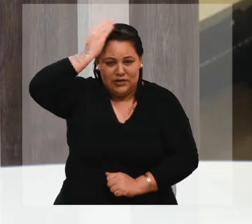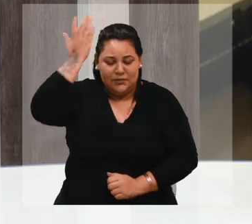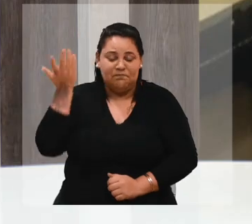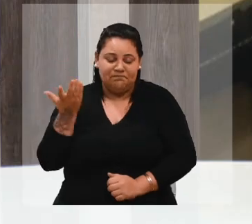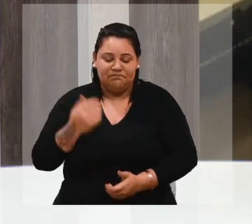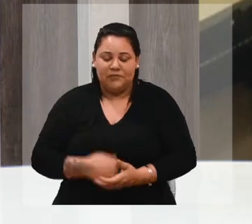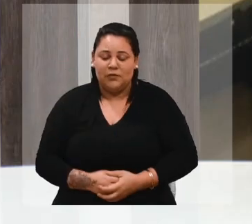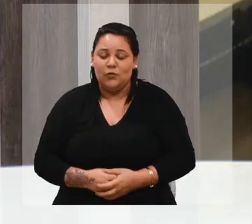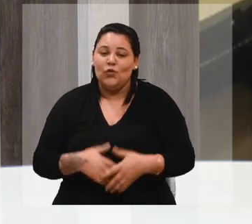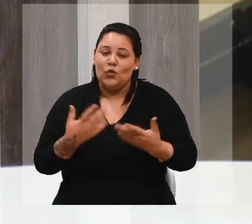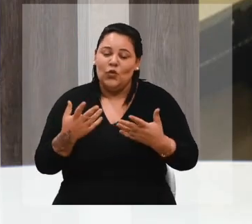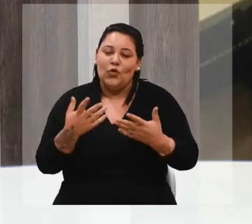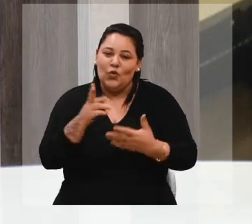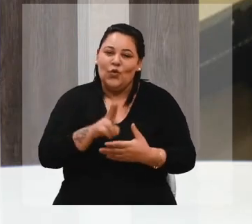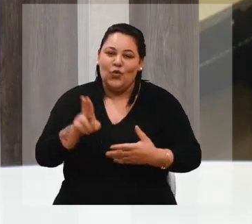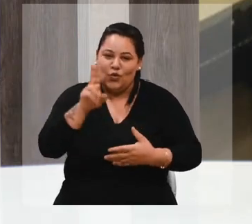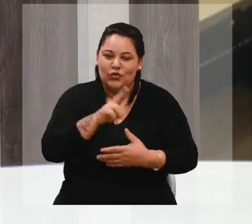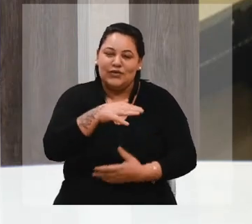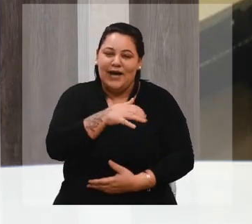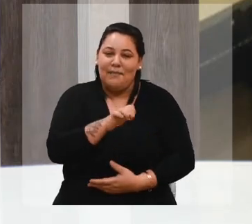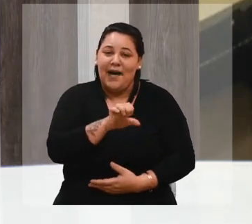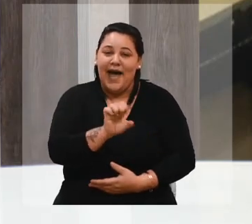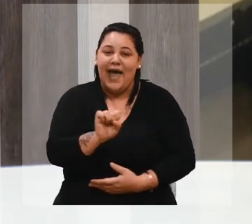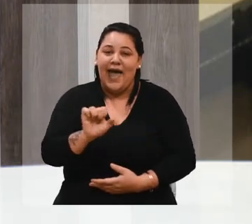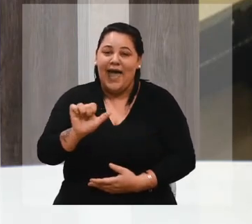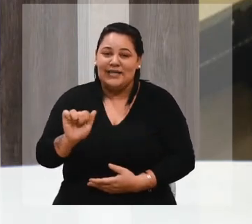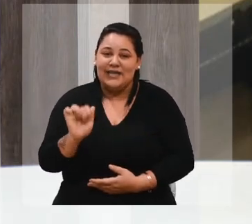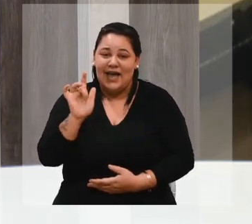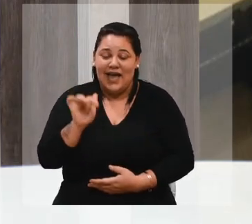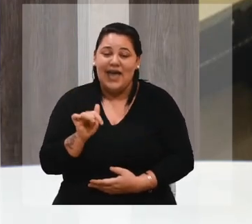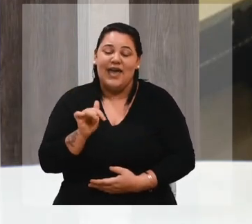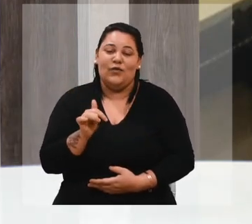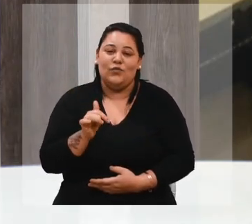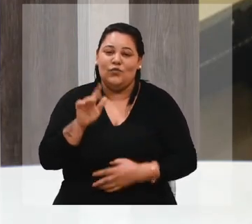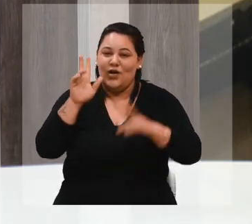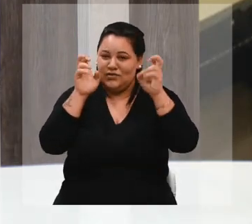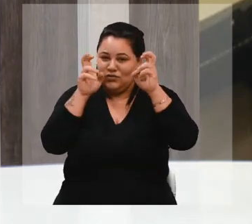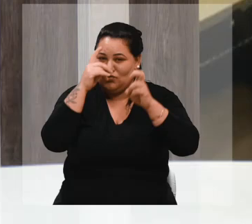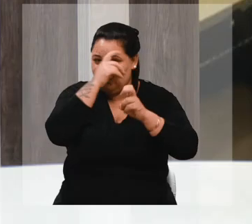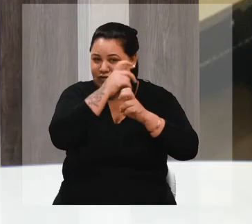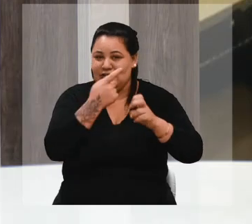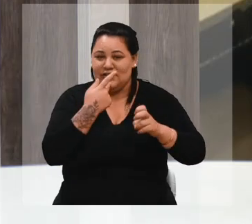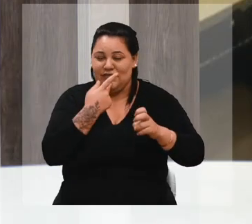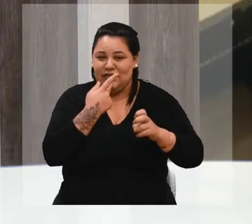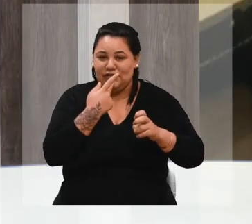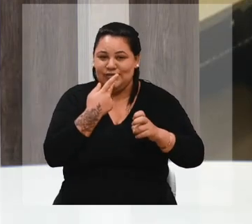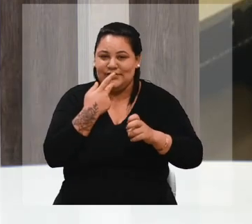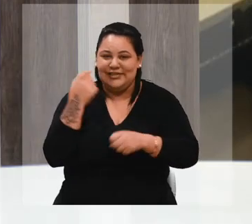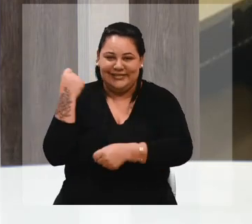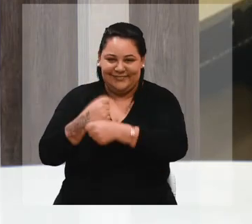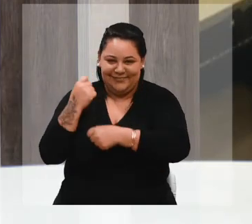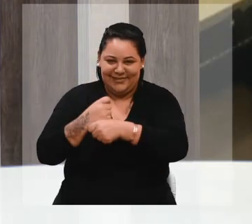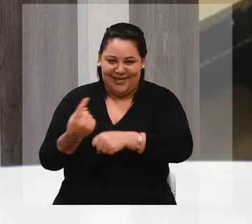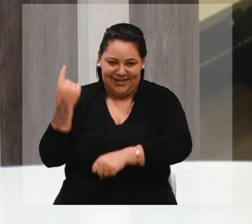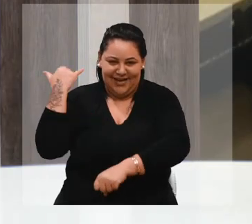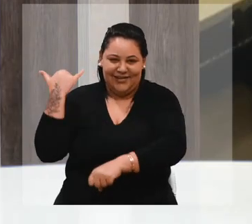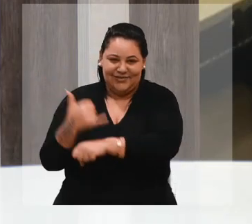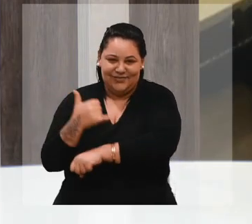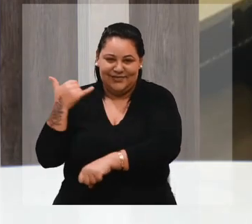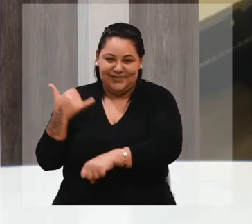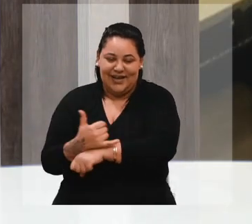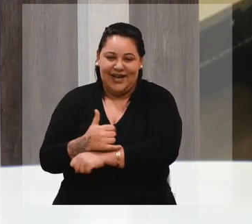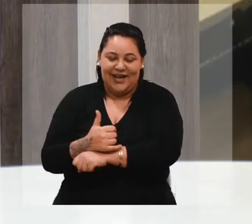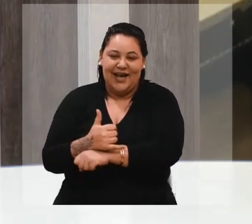da Maesa ela ainda é um ponto difícil no âmbito da cidade. Nós estamos falando da antiga metalúrgica Abramo Eberle